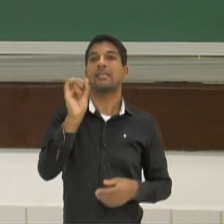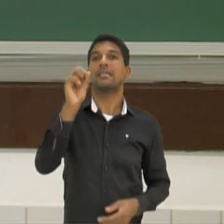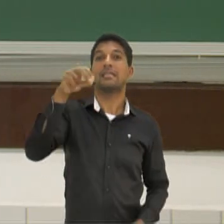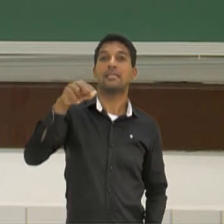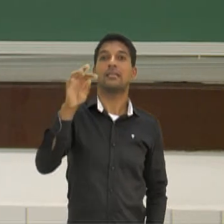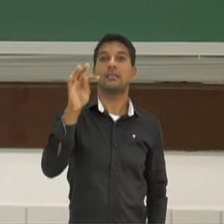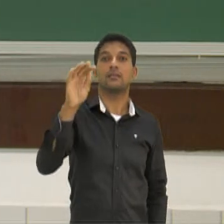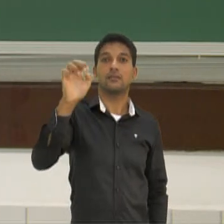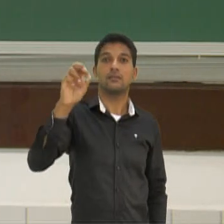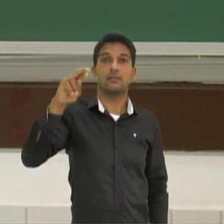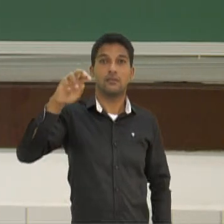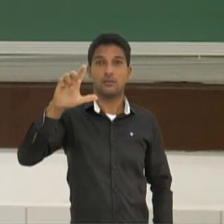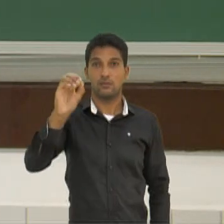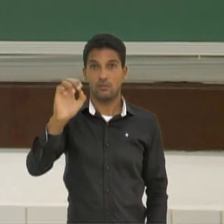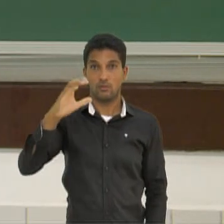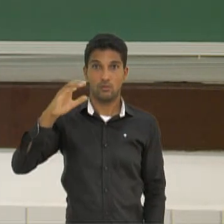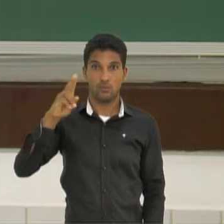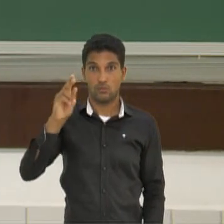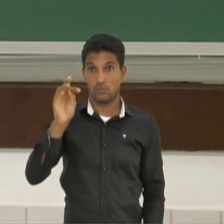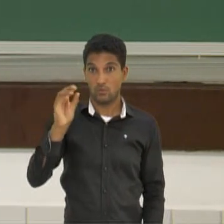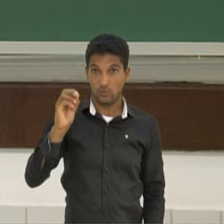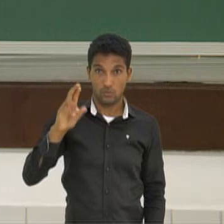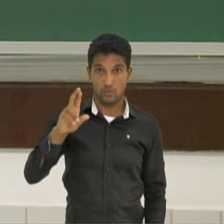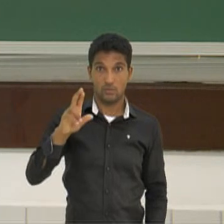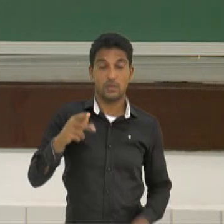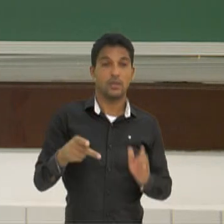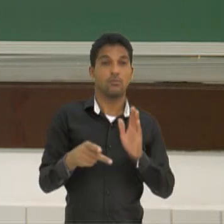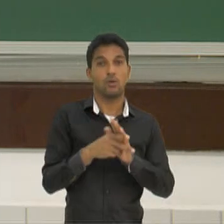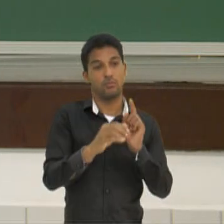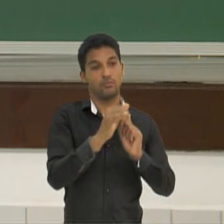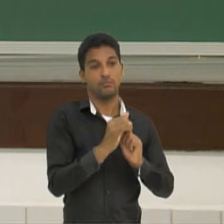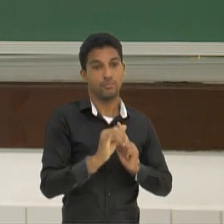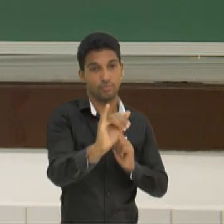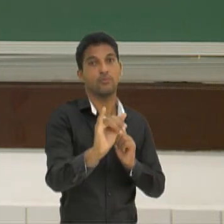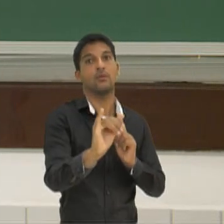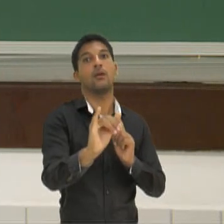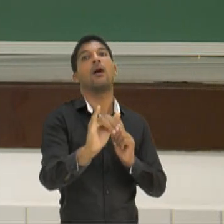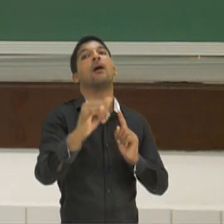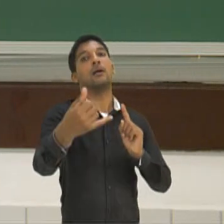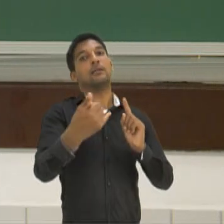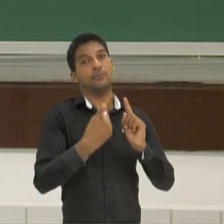próprio do conhecimento deles, em comum, né, que ambos conhecem, para